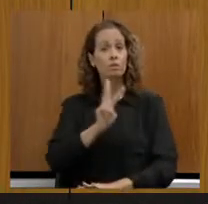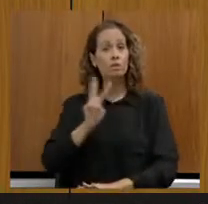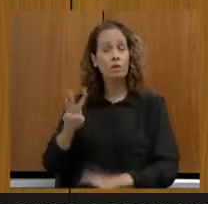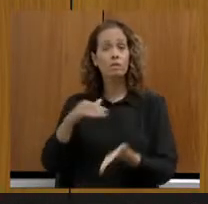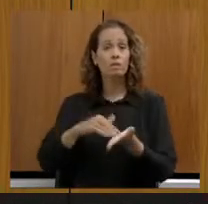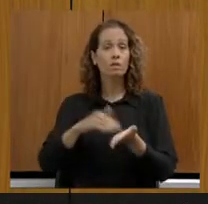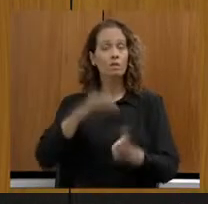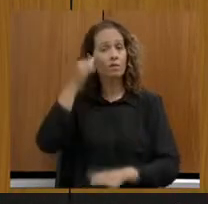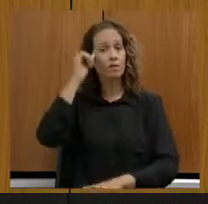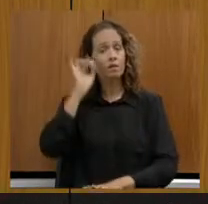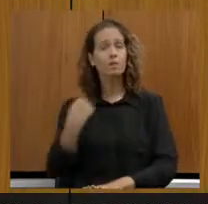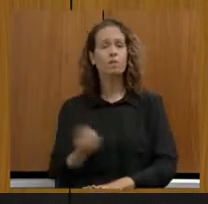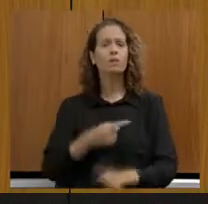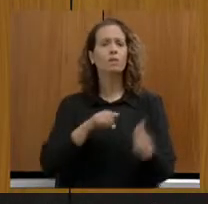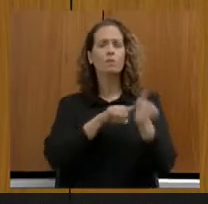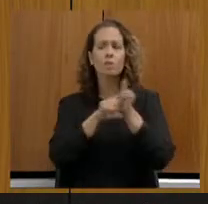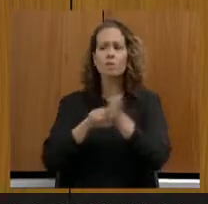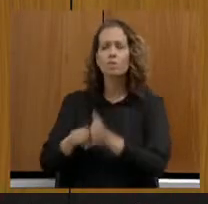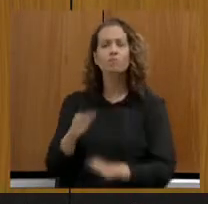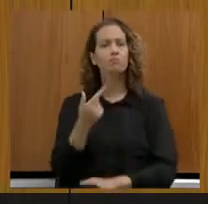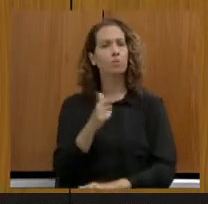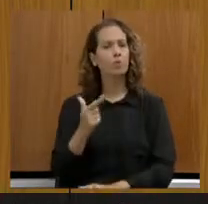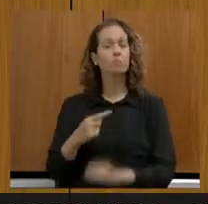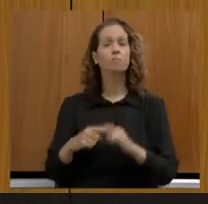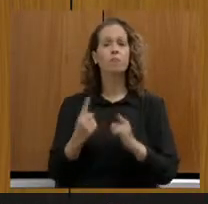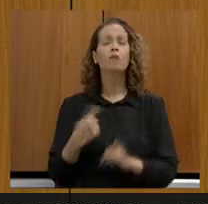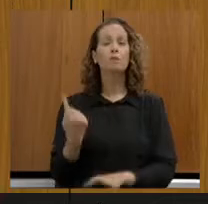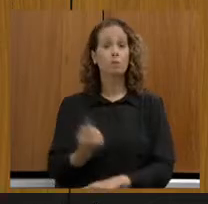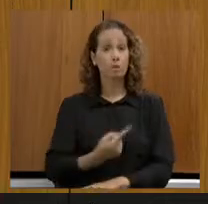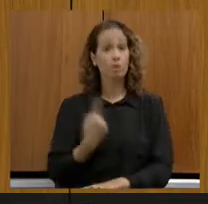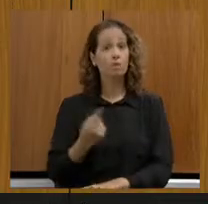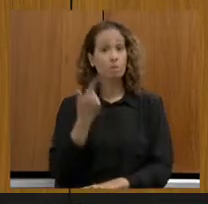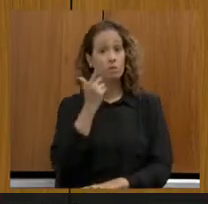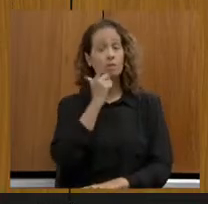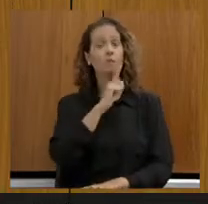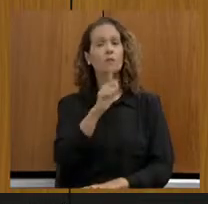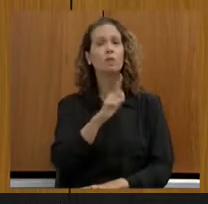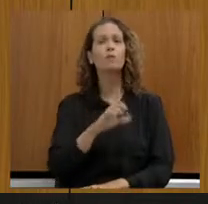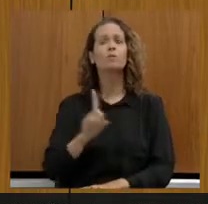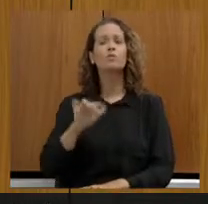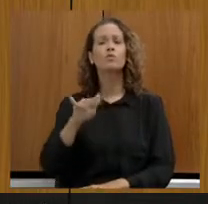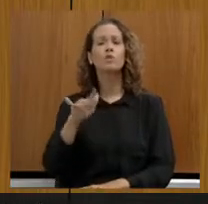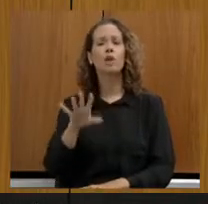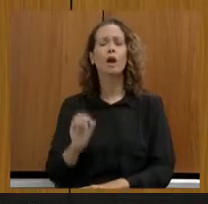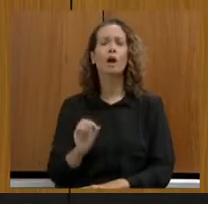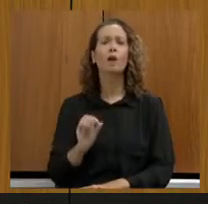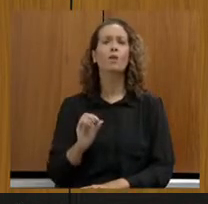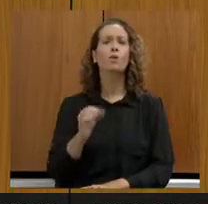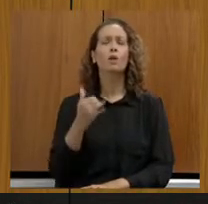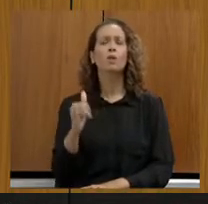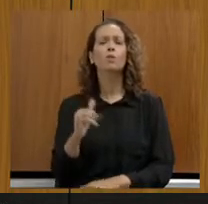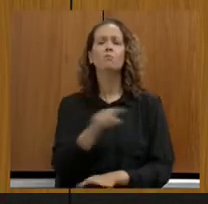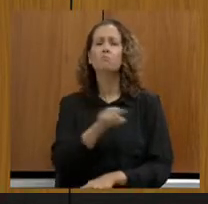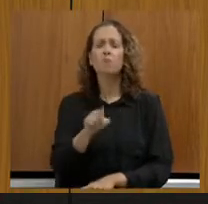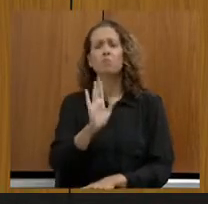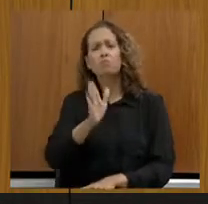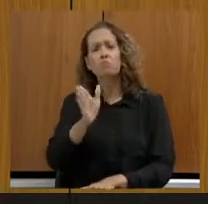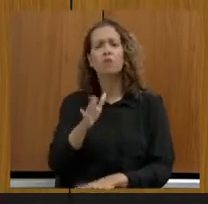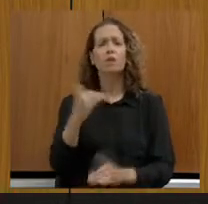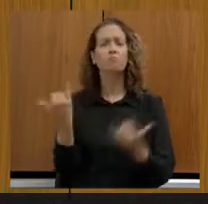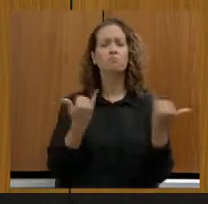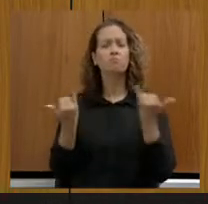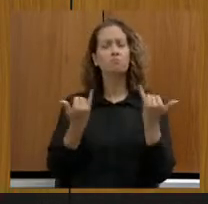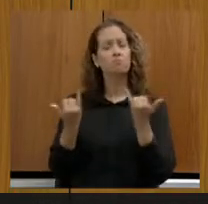da Fazenda onde nós pesquisamos não está mas nós localizamos o diário eletrônico da Secretaria da Fazenda como a senhora havia